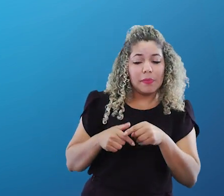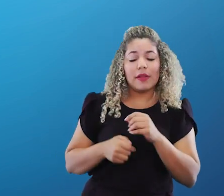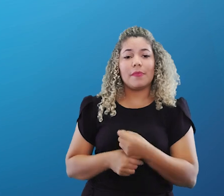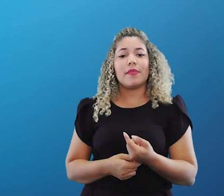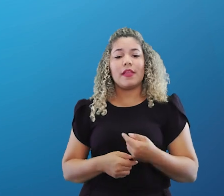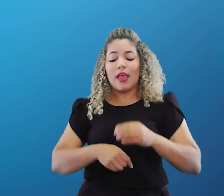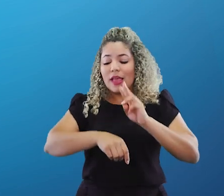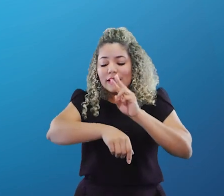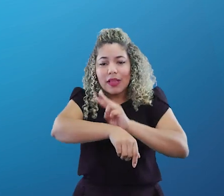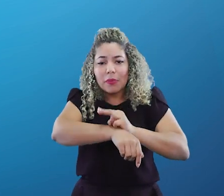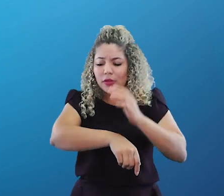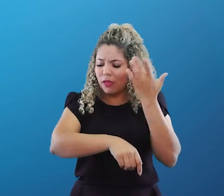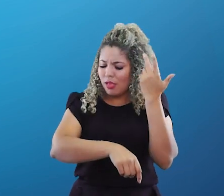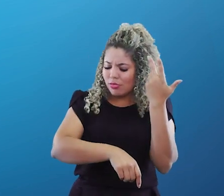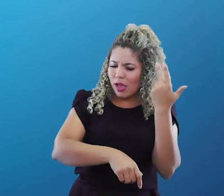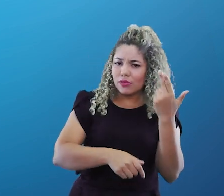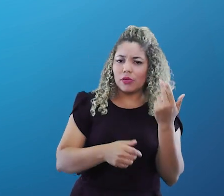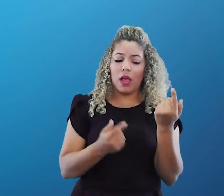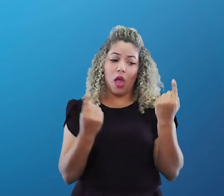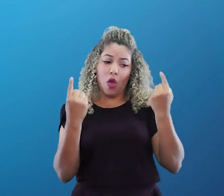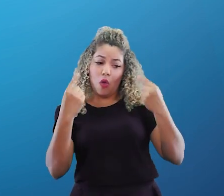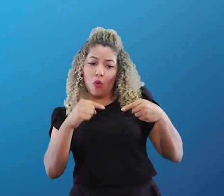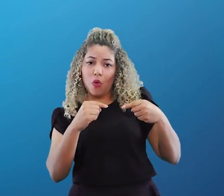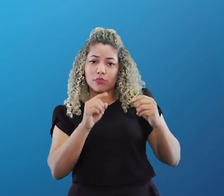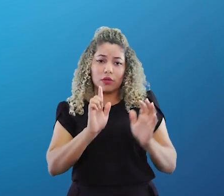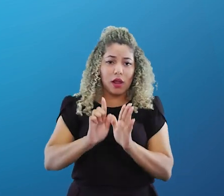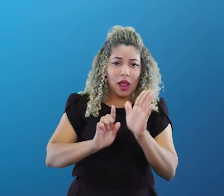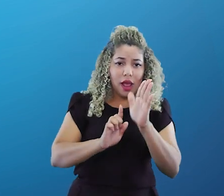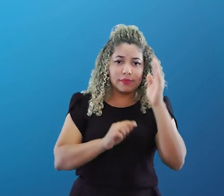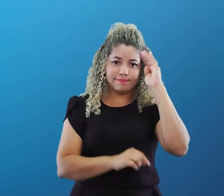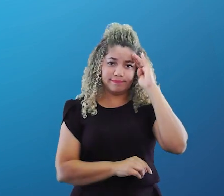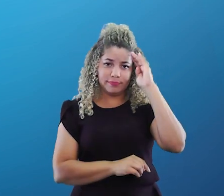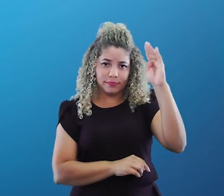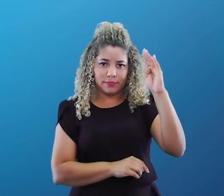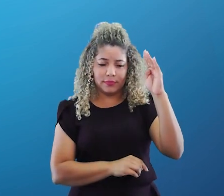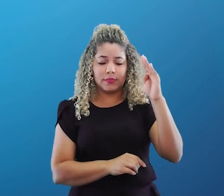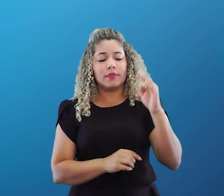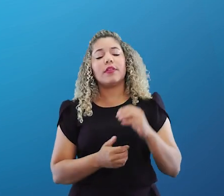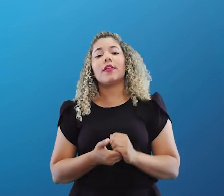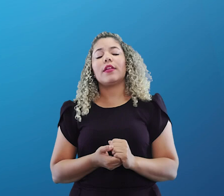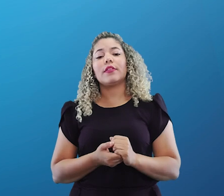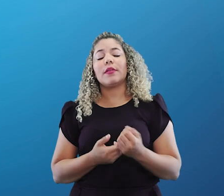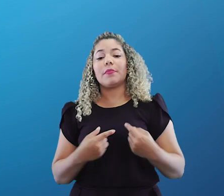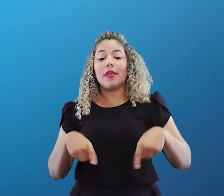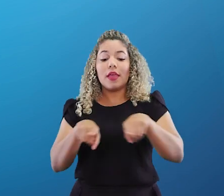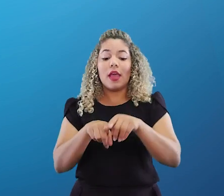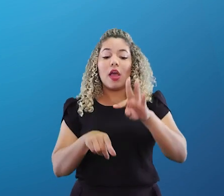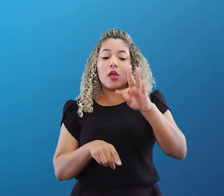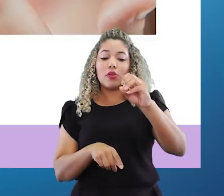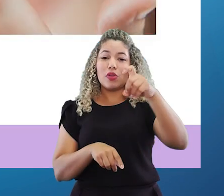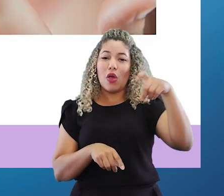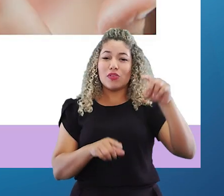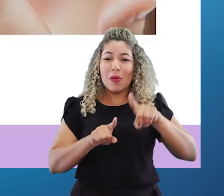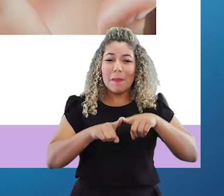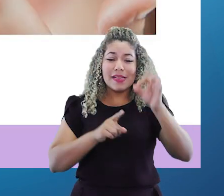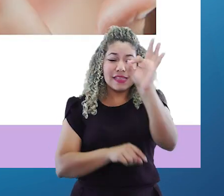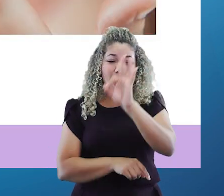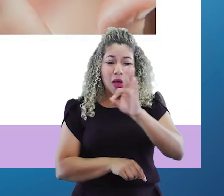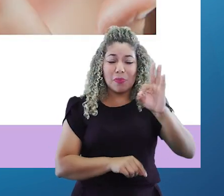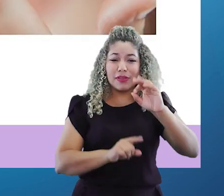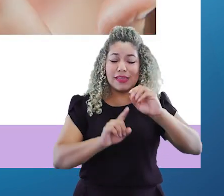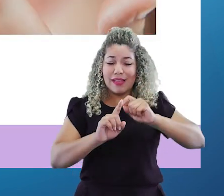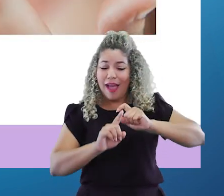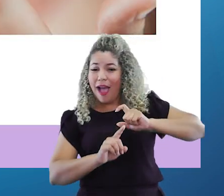sua proteção natural contra a emissão dos gases, principalmente relacionados aos tóxicos. Mas quando a concentração é muito elevada, nós temos